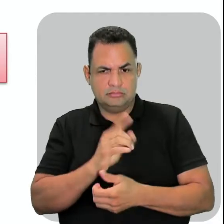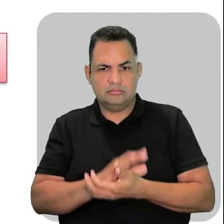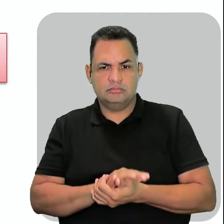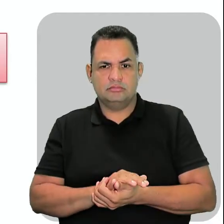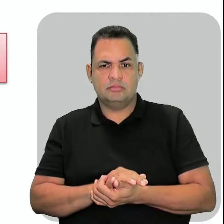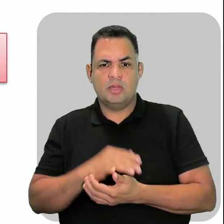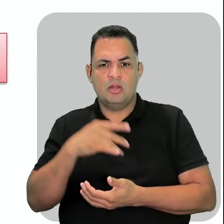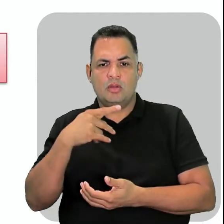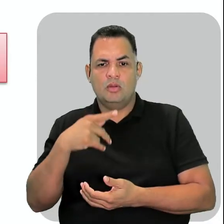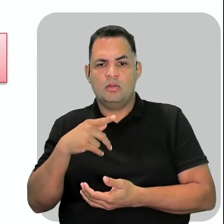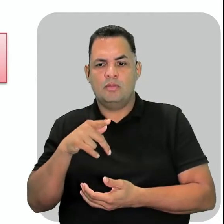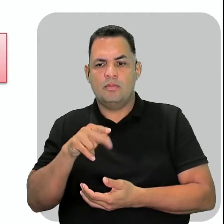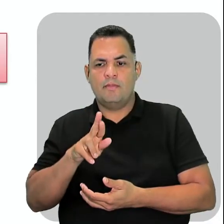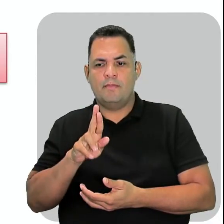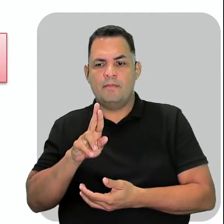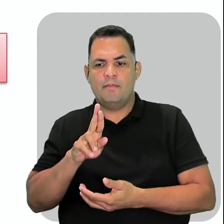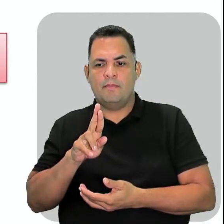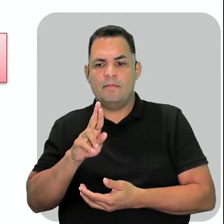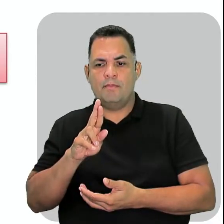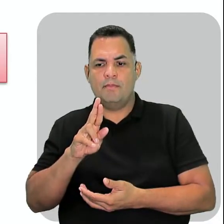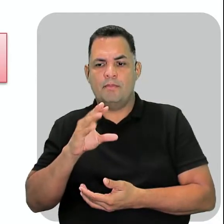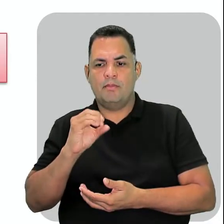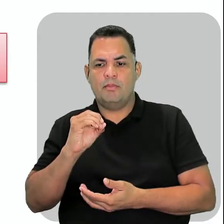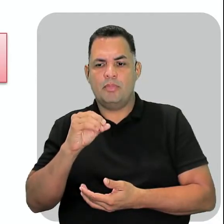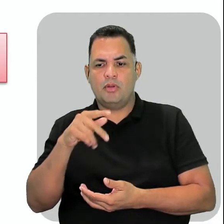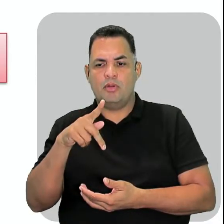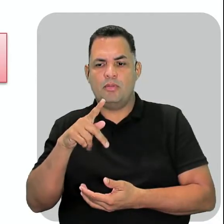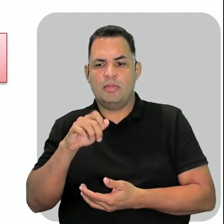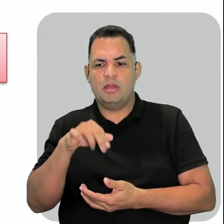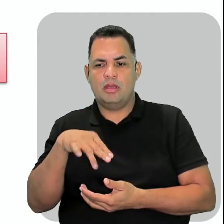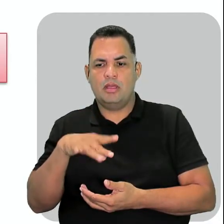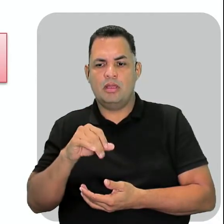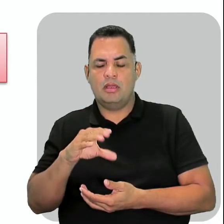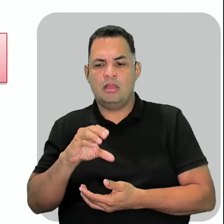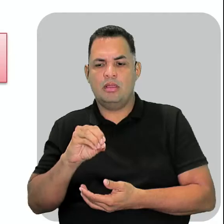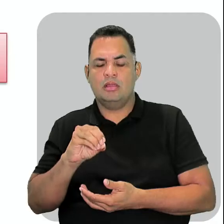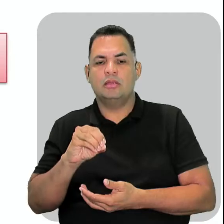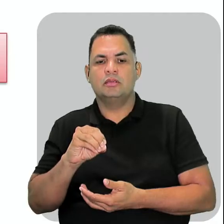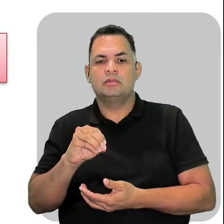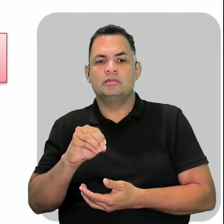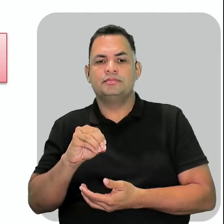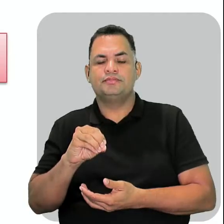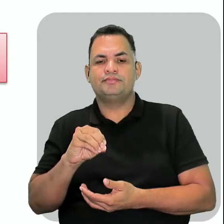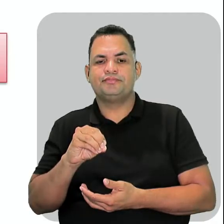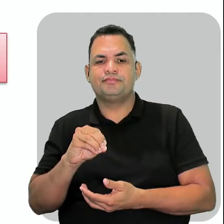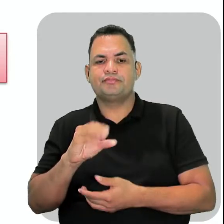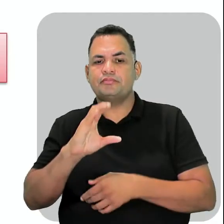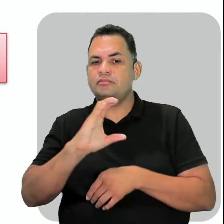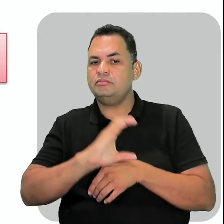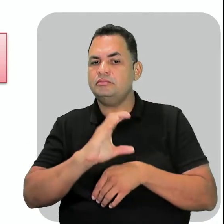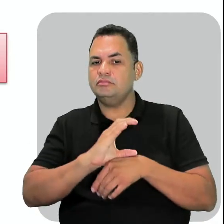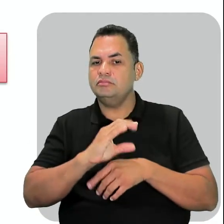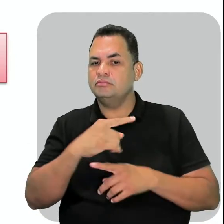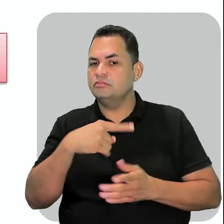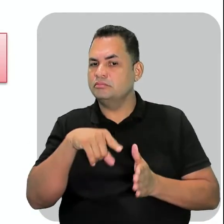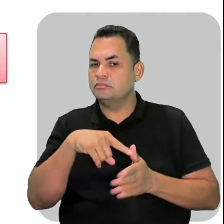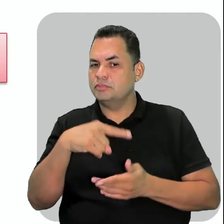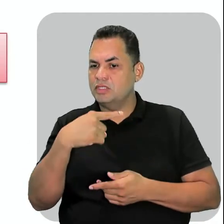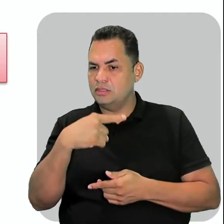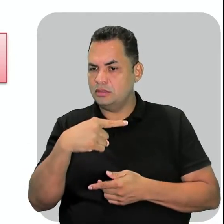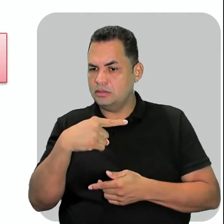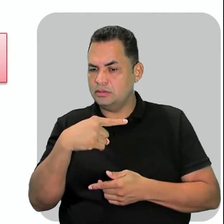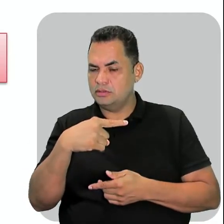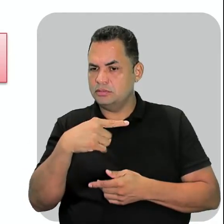O propano está aqui, só que o carbono está negativo, ele está com um par de elétrons disponível para fazer